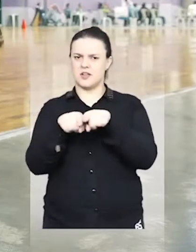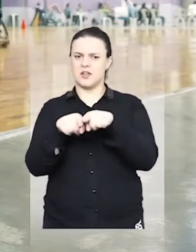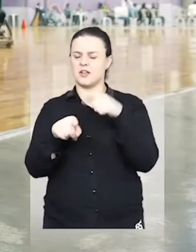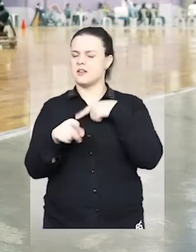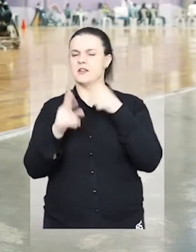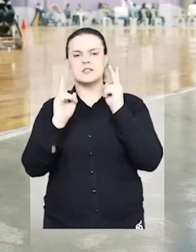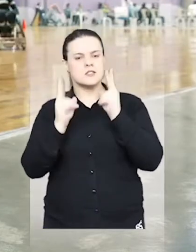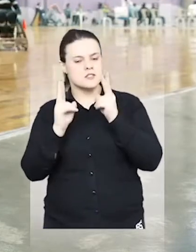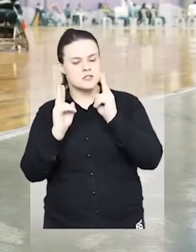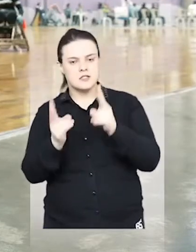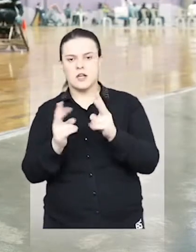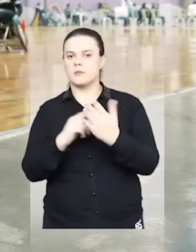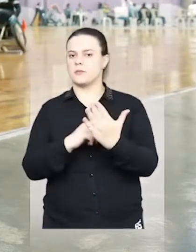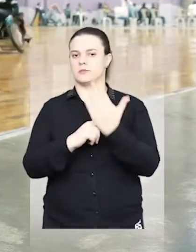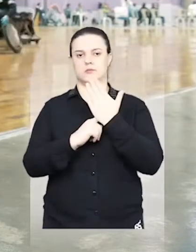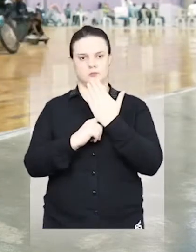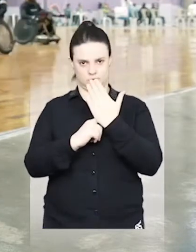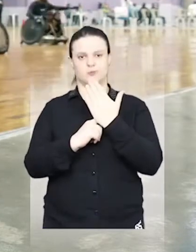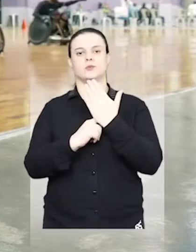né? Algo que sempre